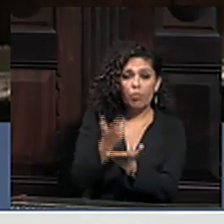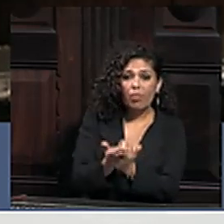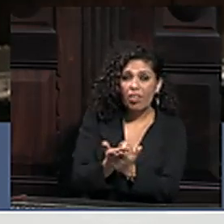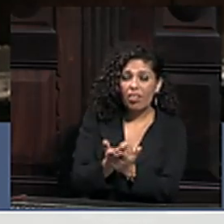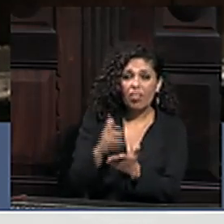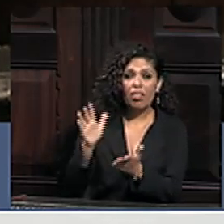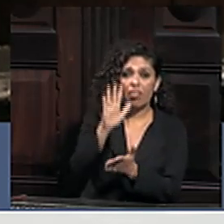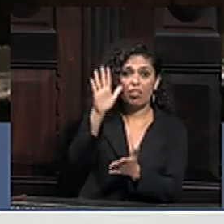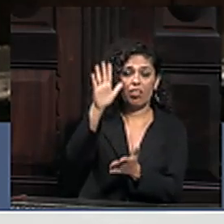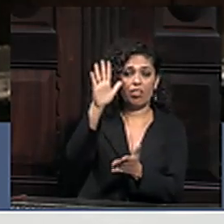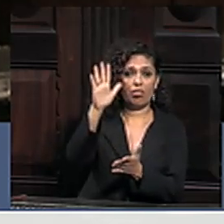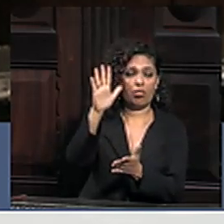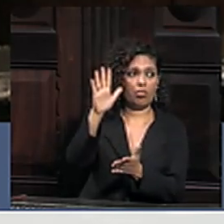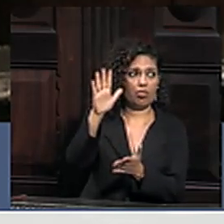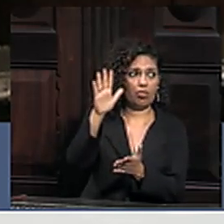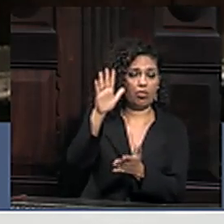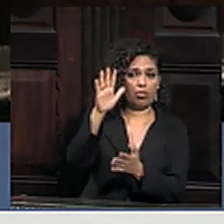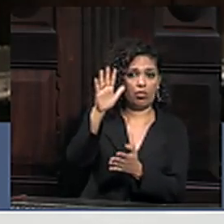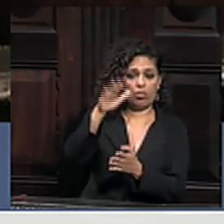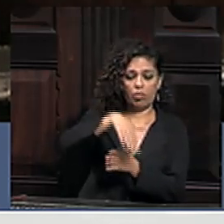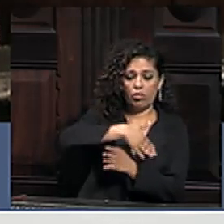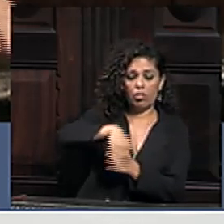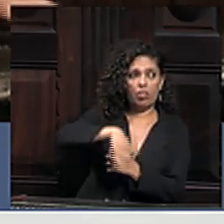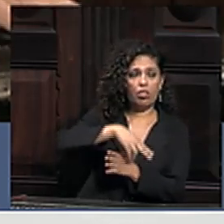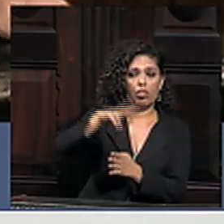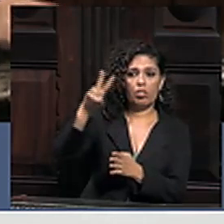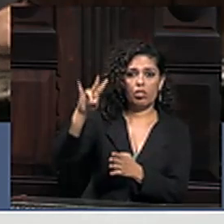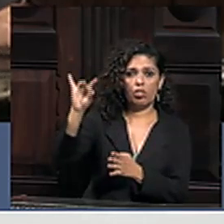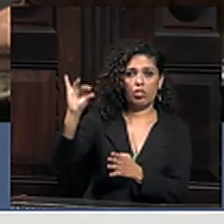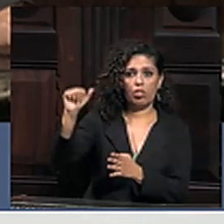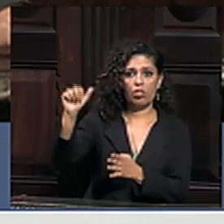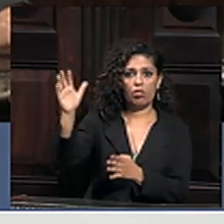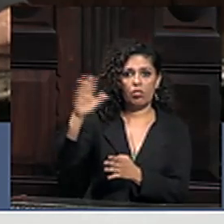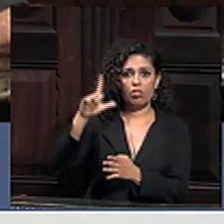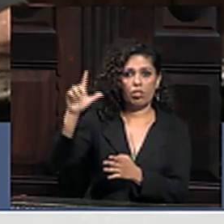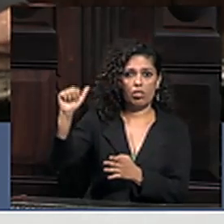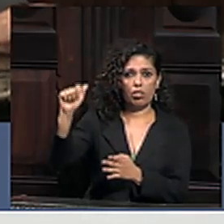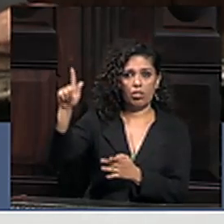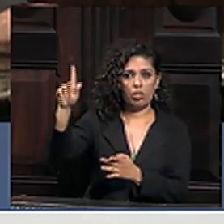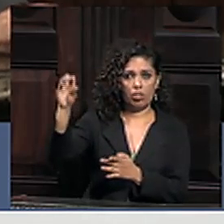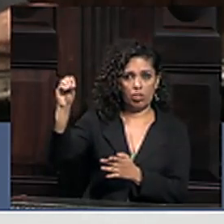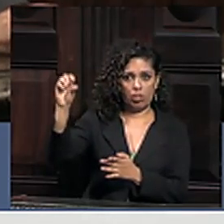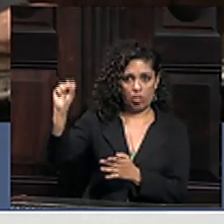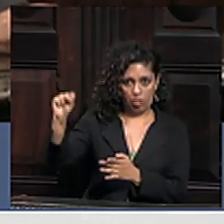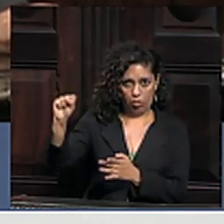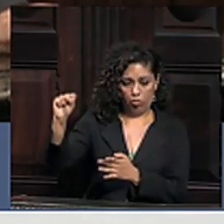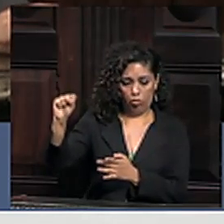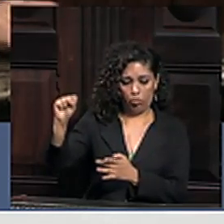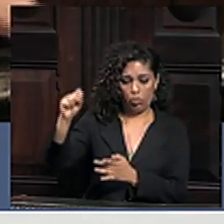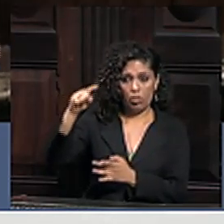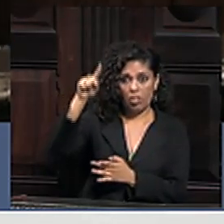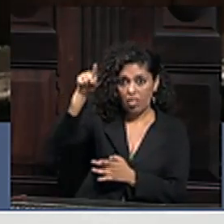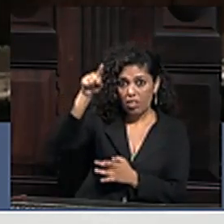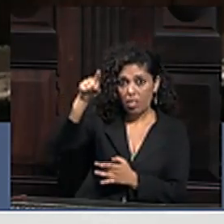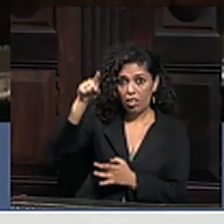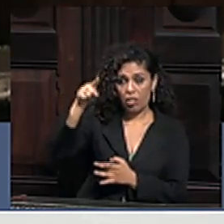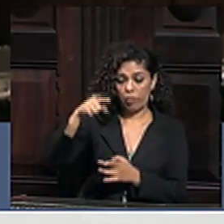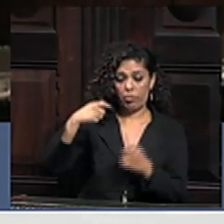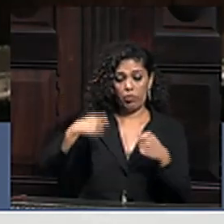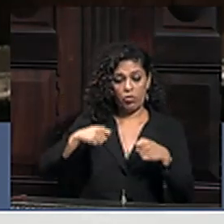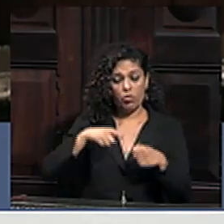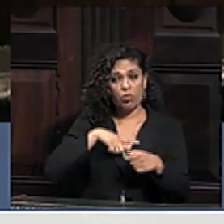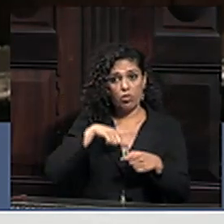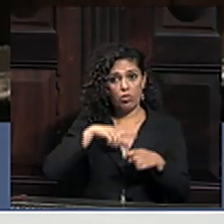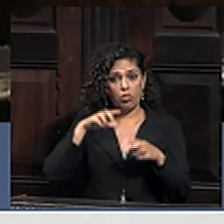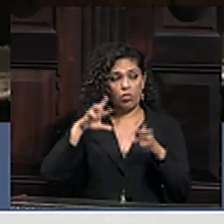Para se instalar aqueles guarda-reios, tivemos que ter audiência pública na Assembleia Legislativa e alguns